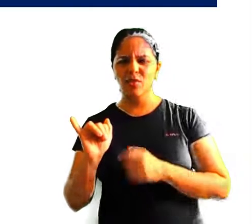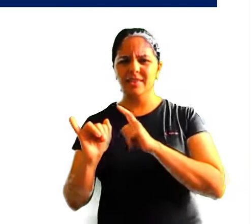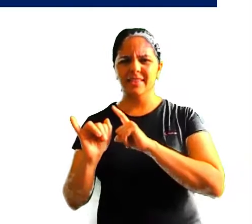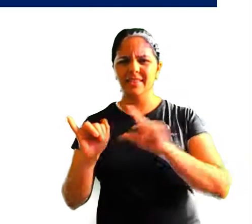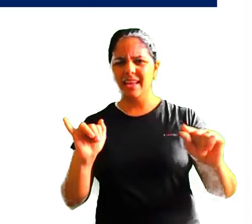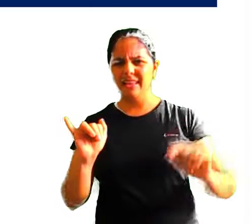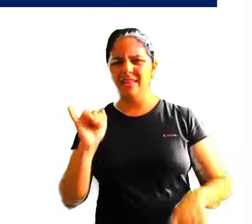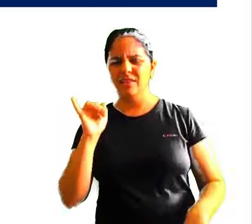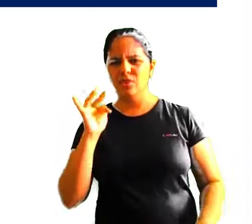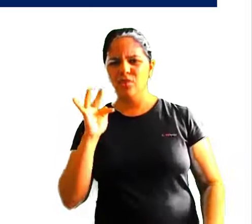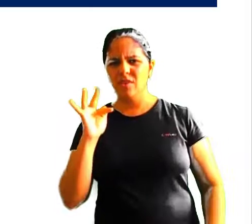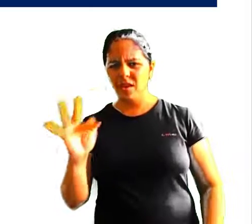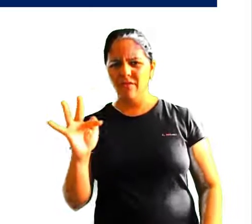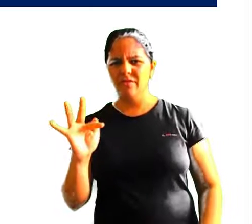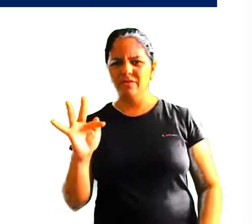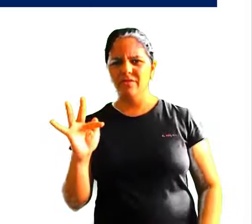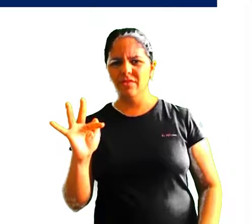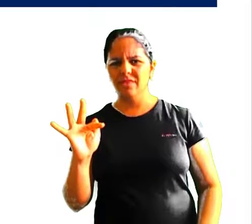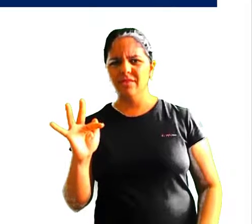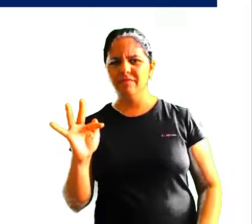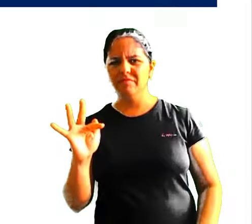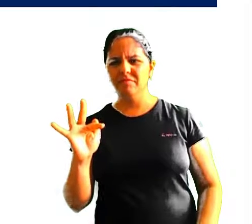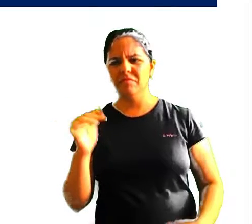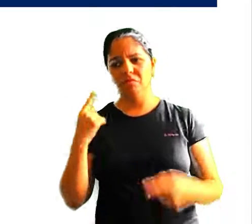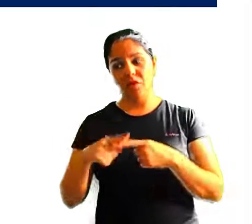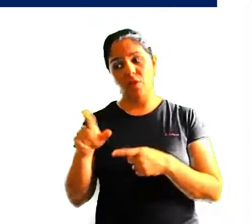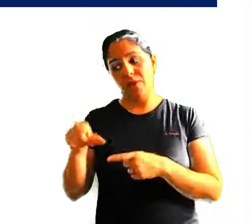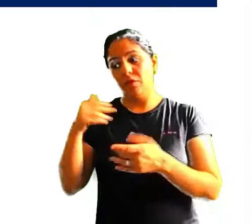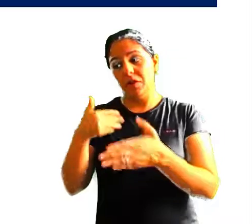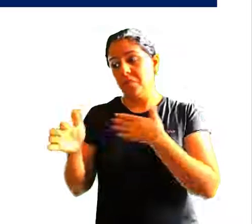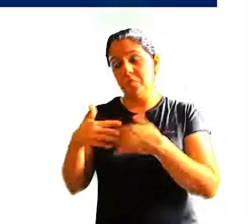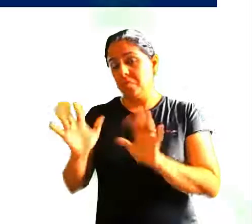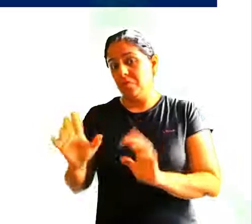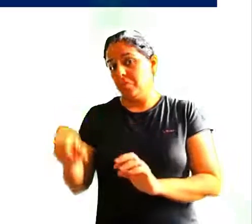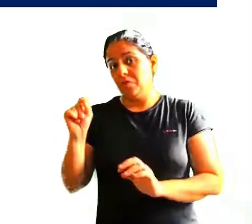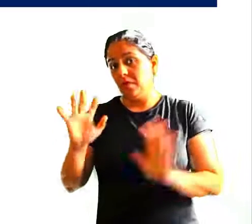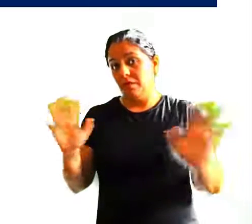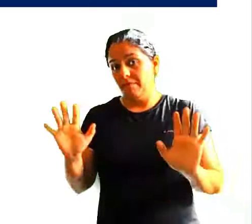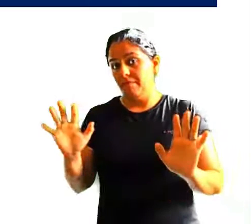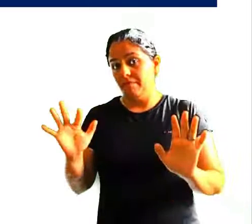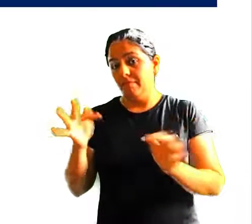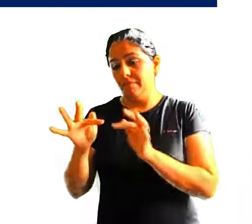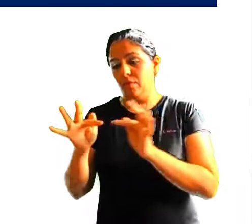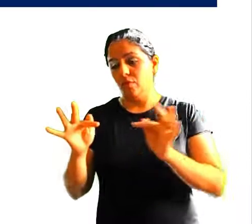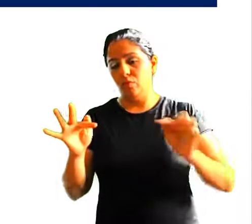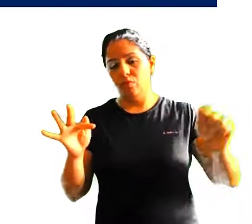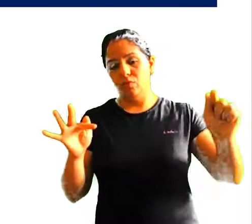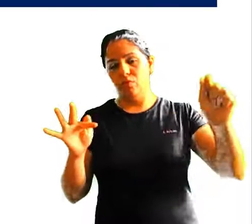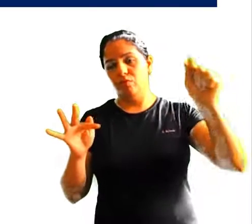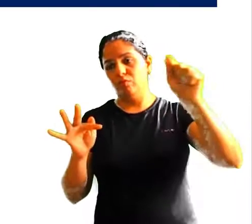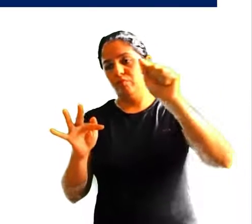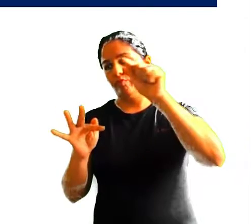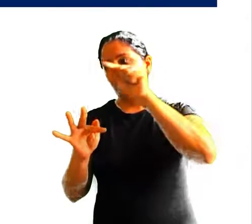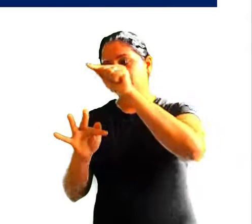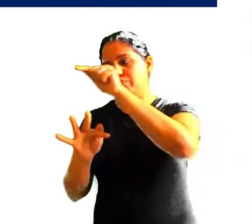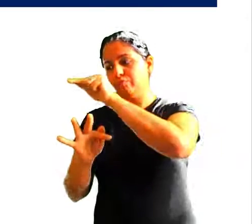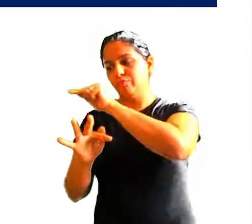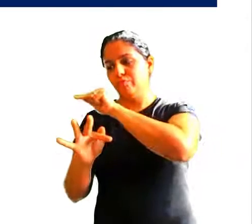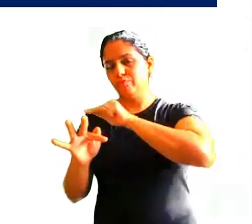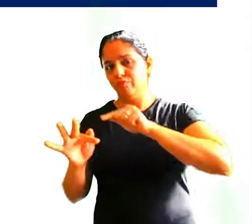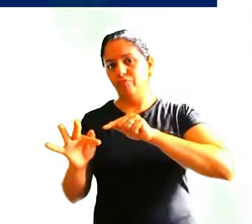nó F, por exemplo. Tá? Se eu sair do nó F, né? Que foi